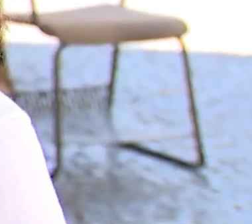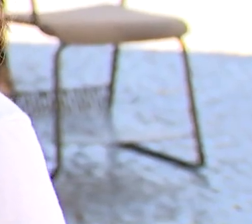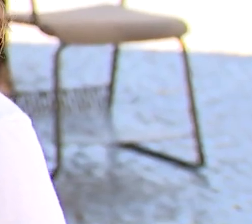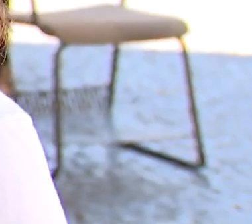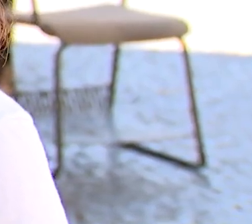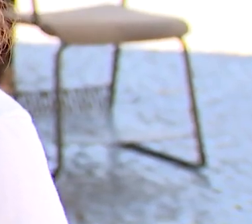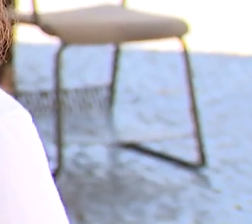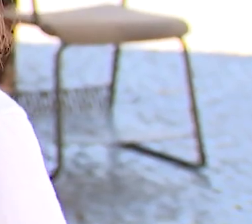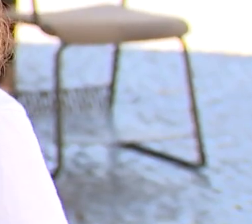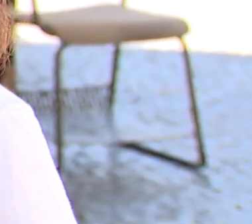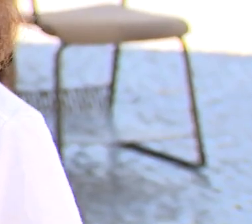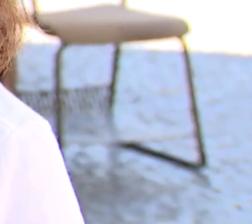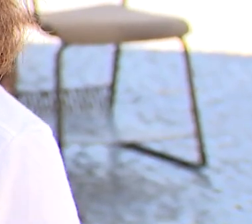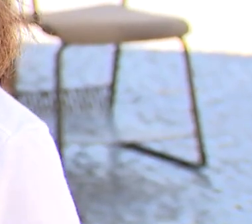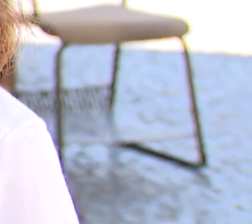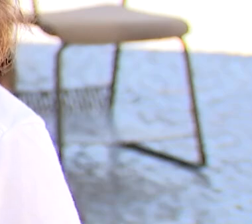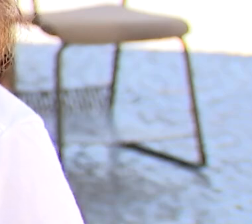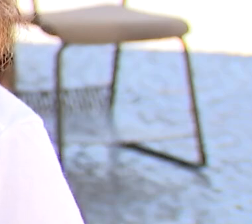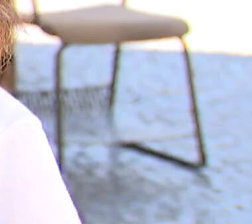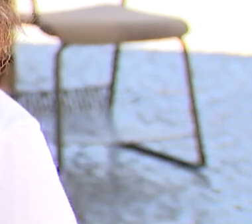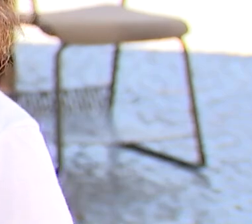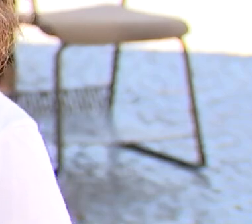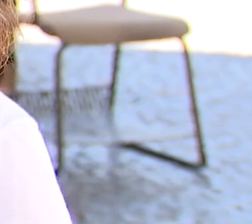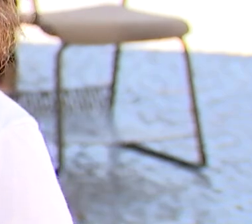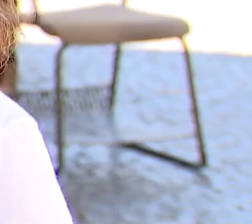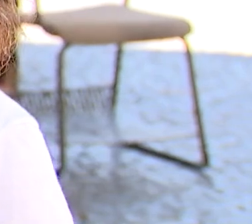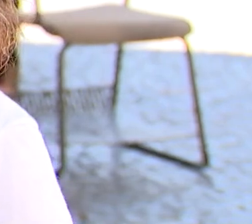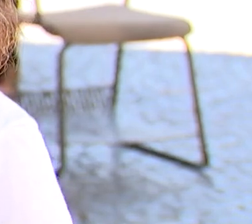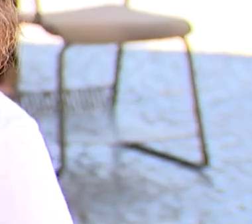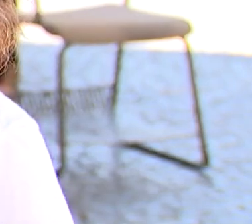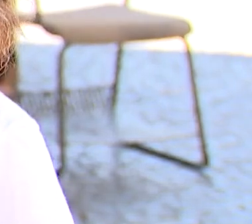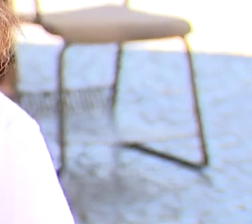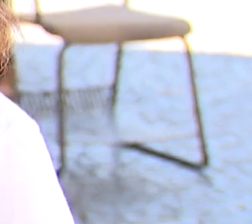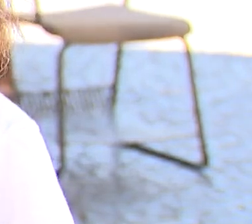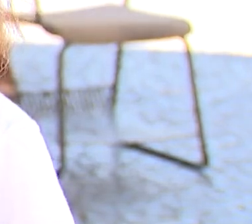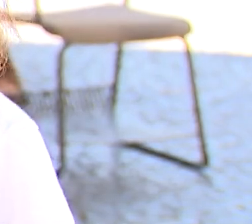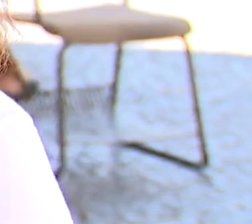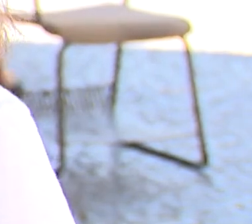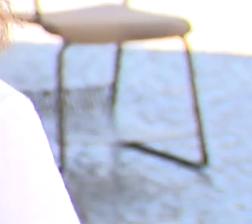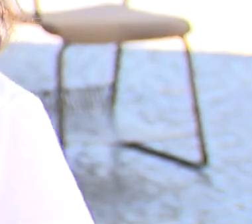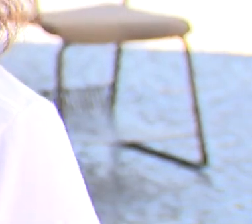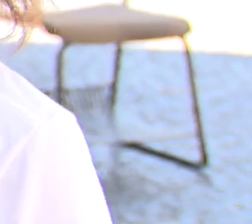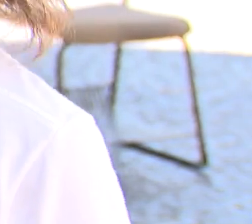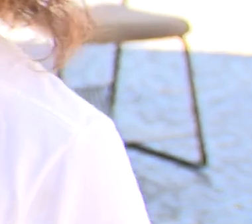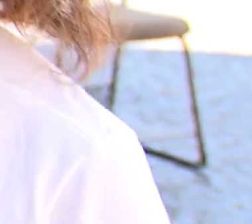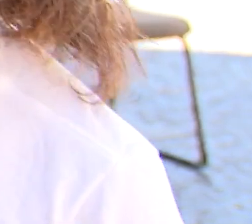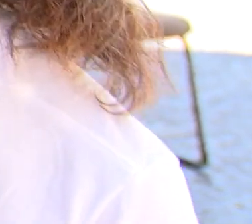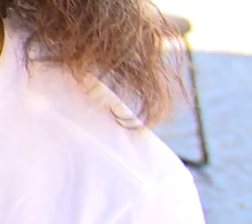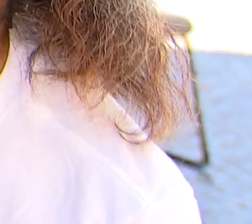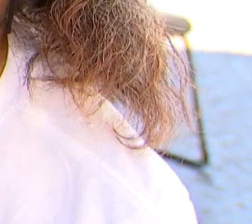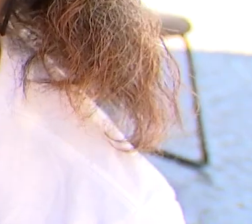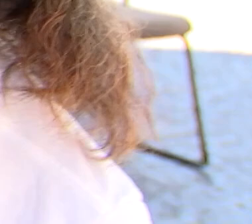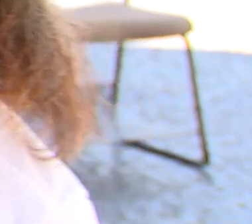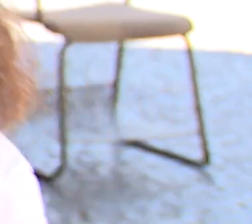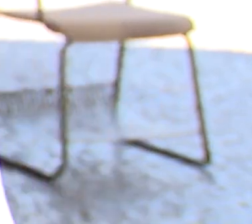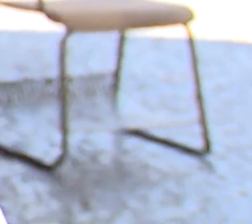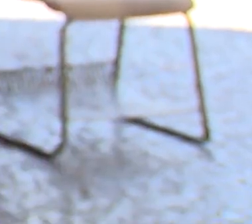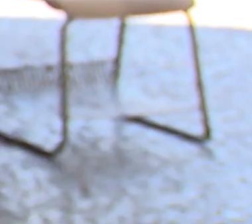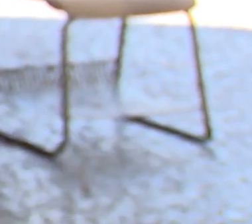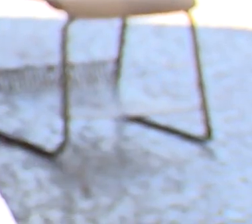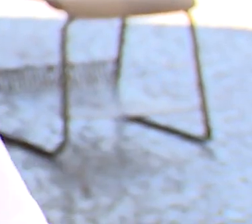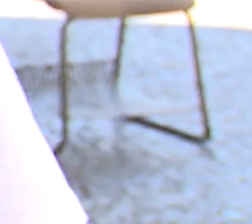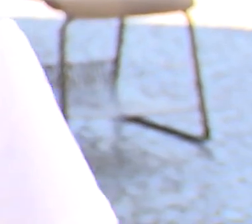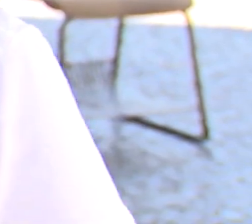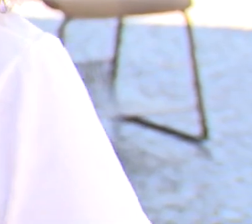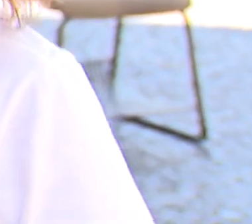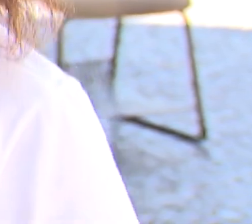você é do carnaval. Tem alguma coisa que te faça sentir saudade do passado? Ah, tem sim. A Escola de Samba Acadêmicos